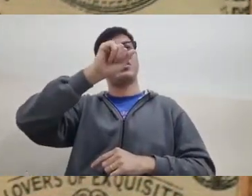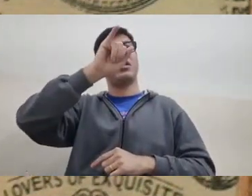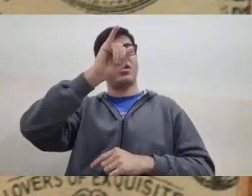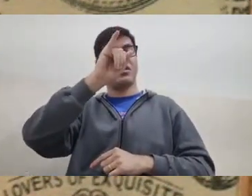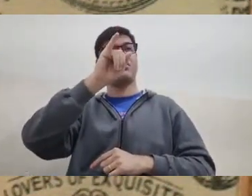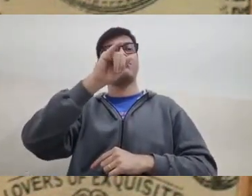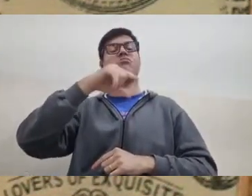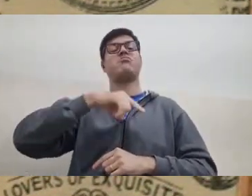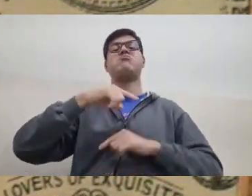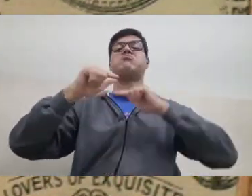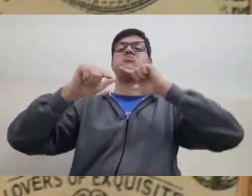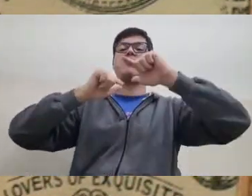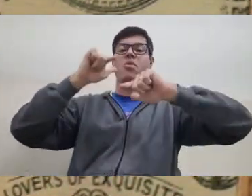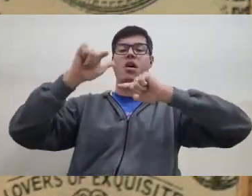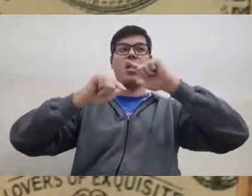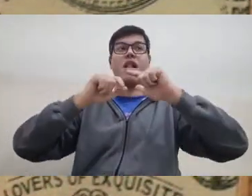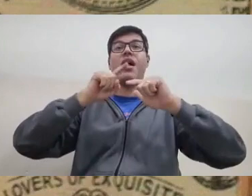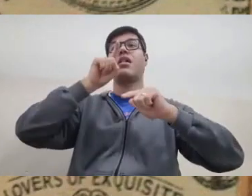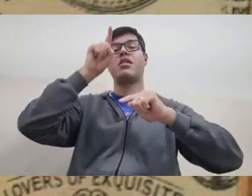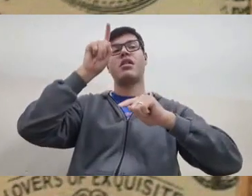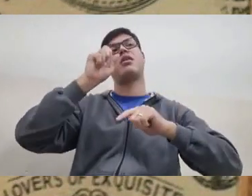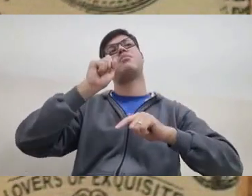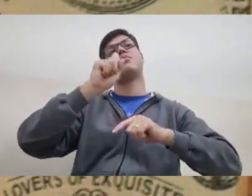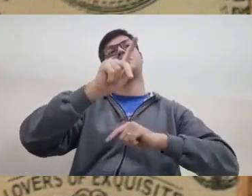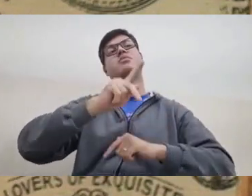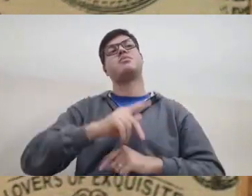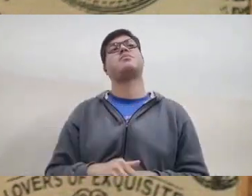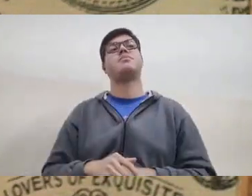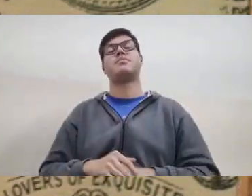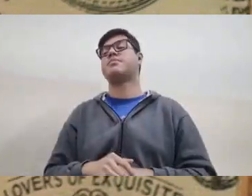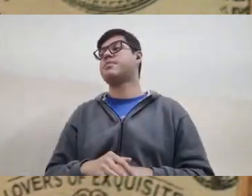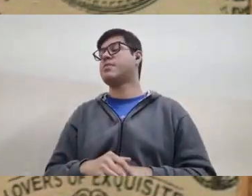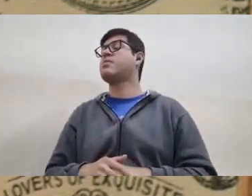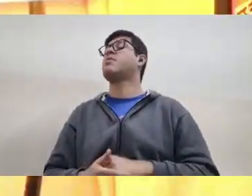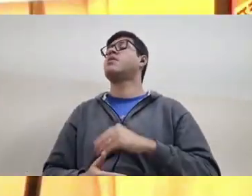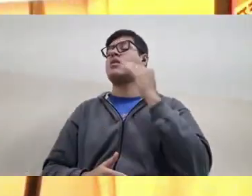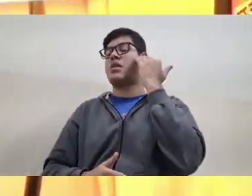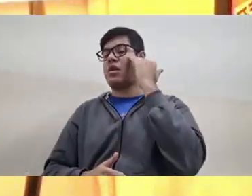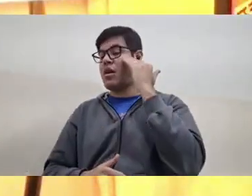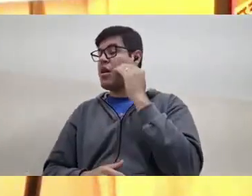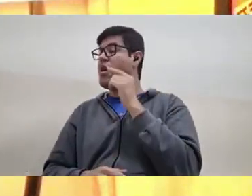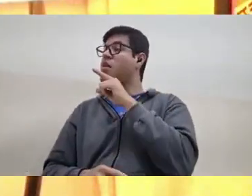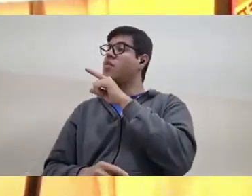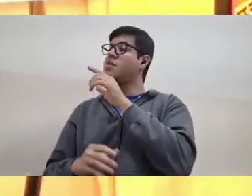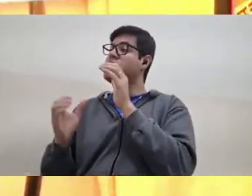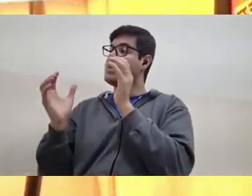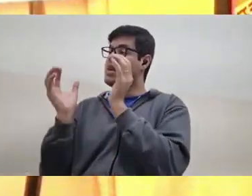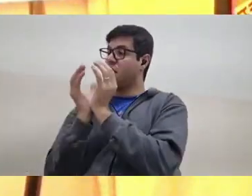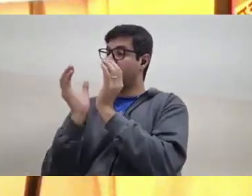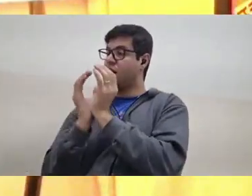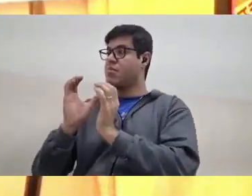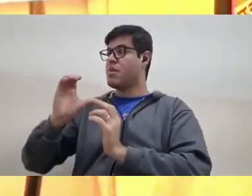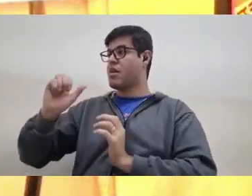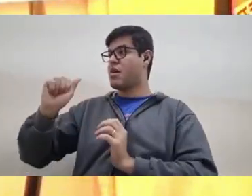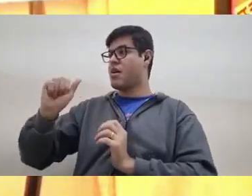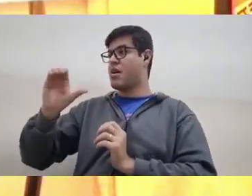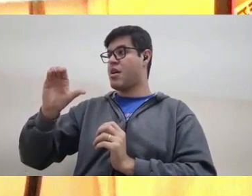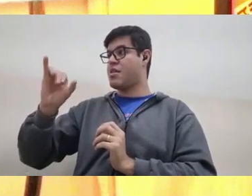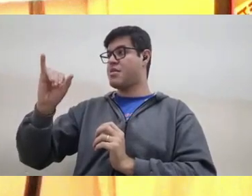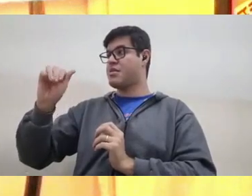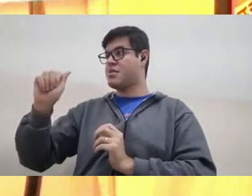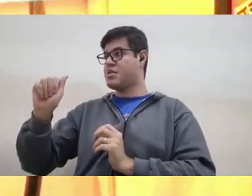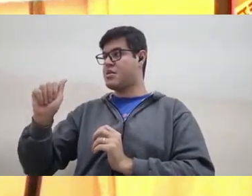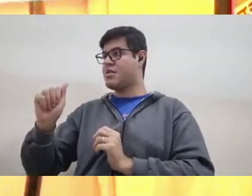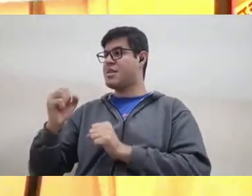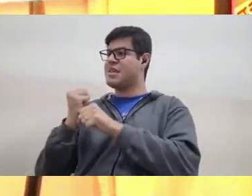Uva lá que eu aposentei então aí você chegou na Cia Temos que falar assim tá